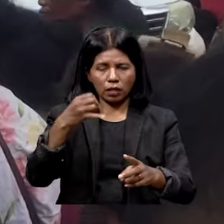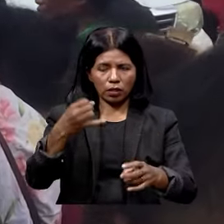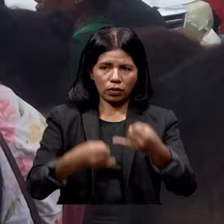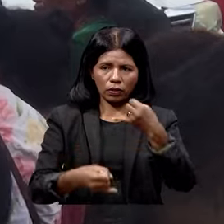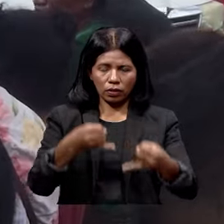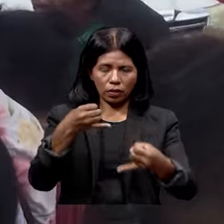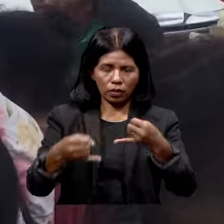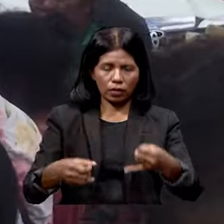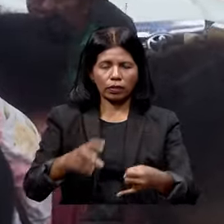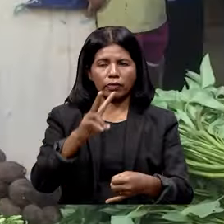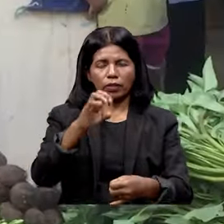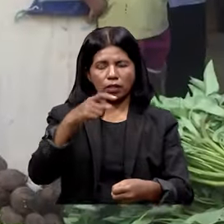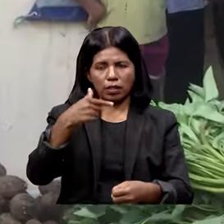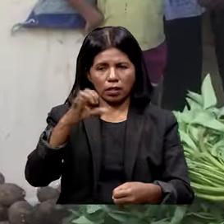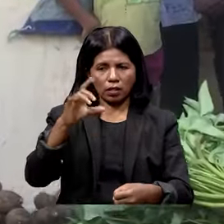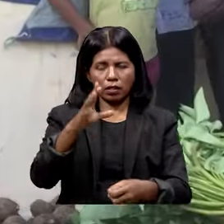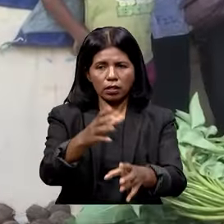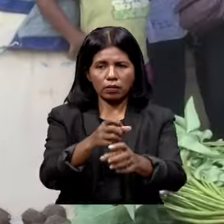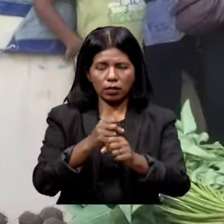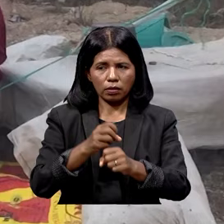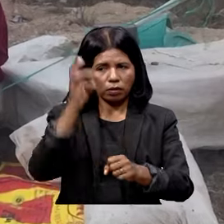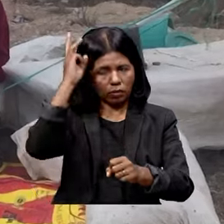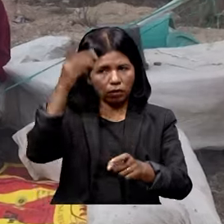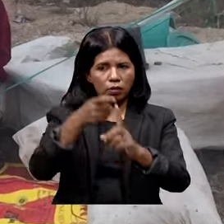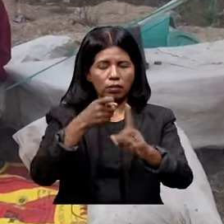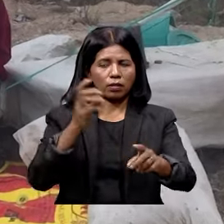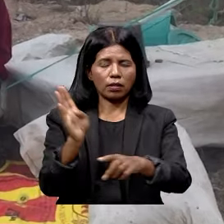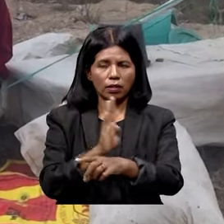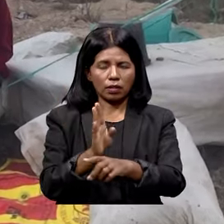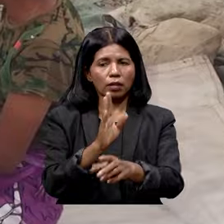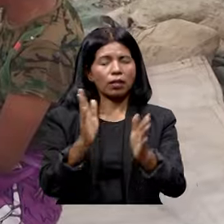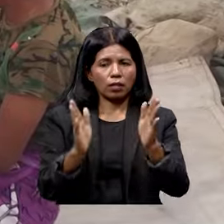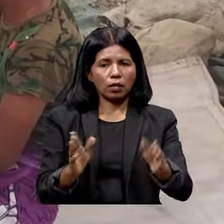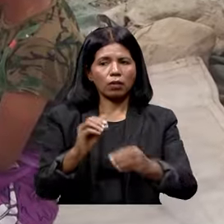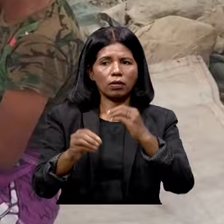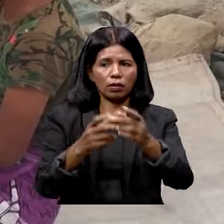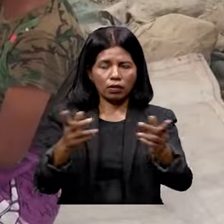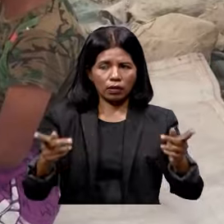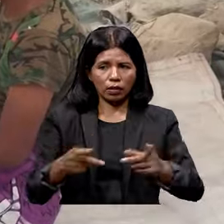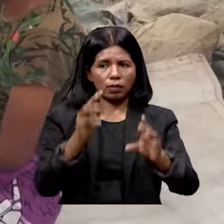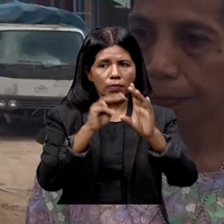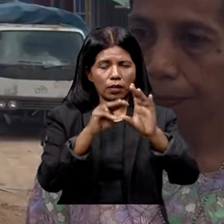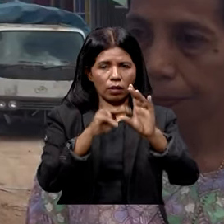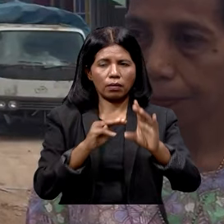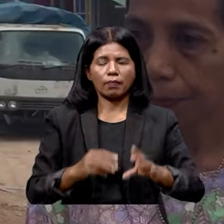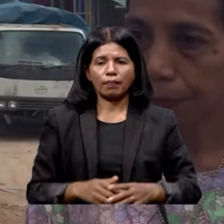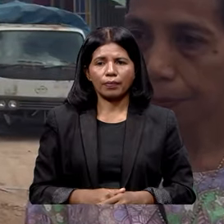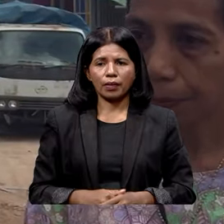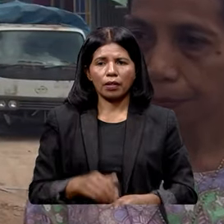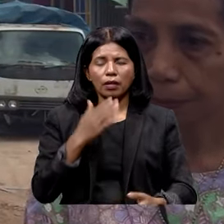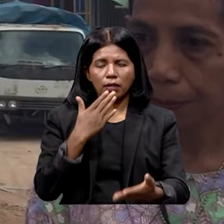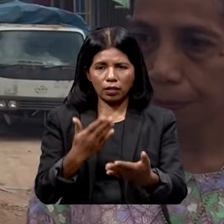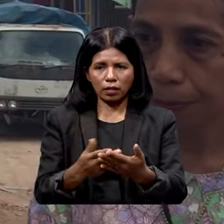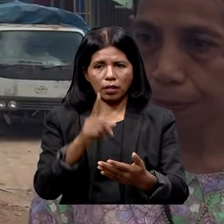justiça, Virgílio da Silva Guterres, simu mos preocupação no se negociante sira, quando ba condição de mercado. Buat dia kita